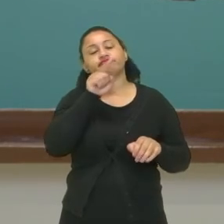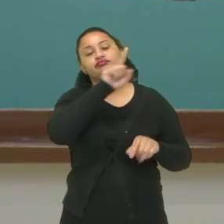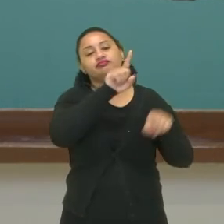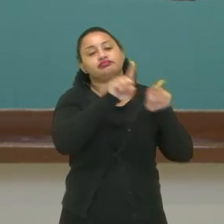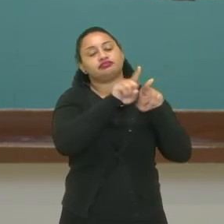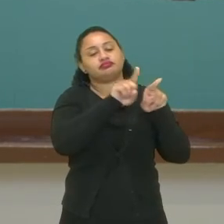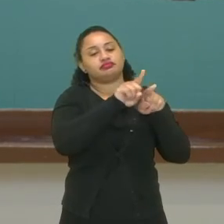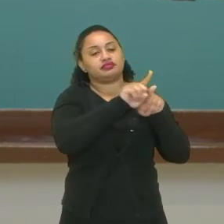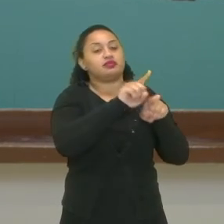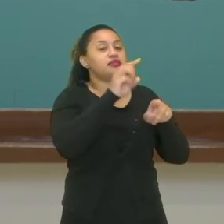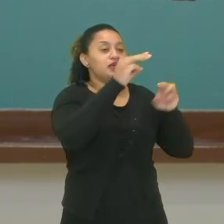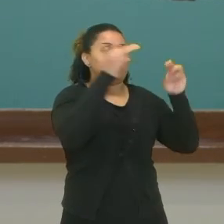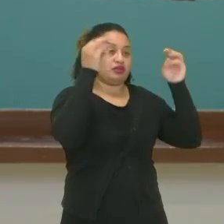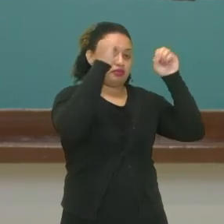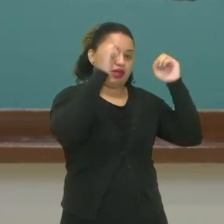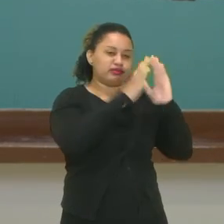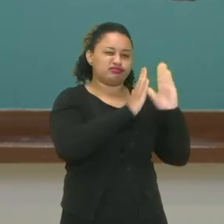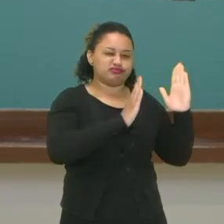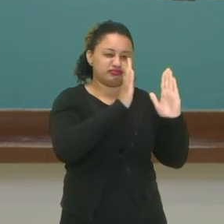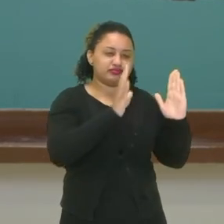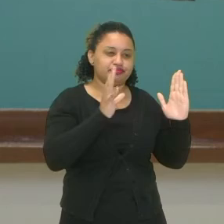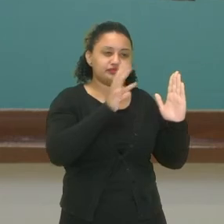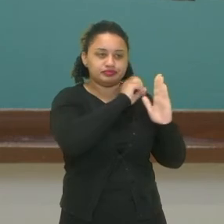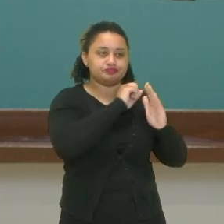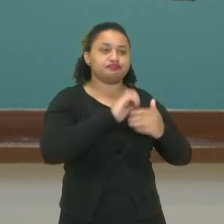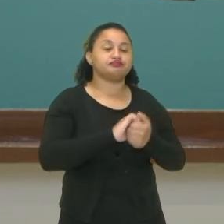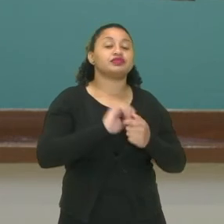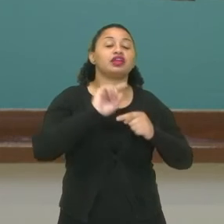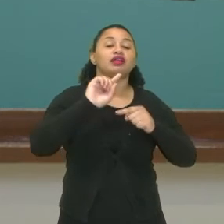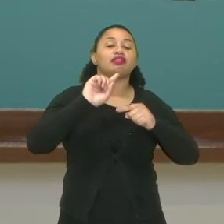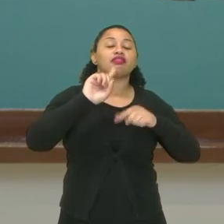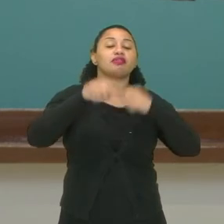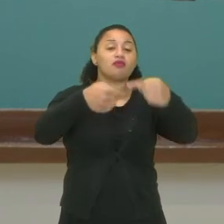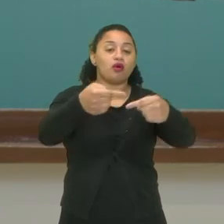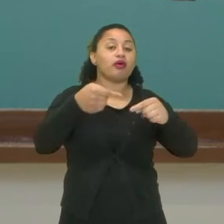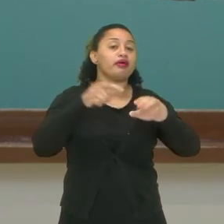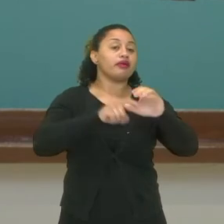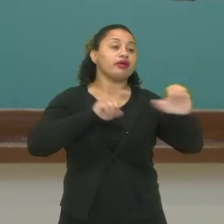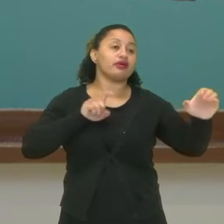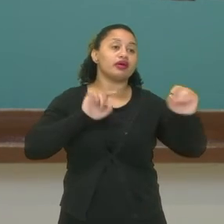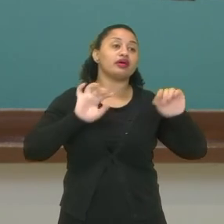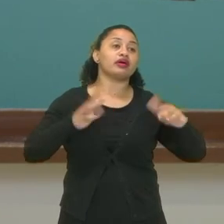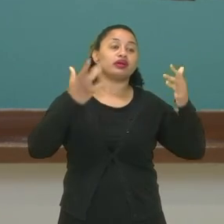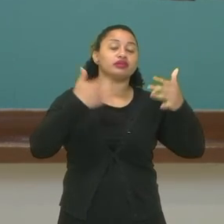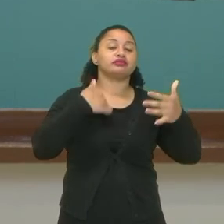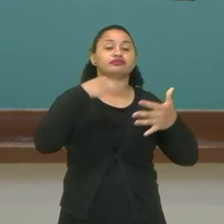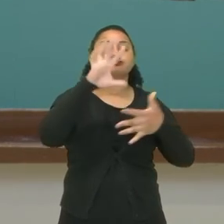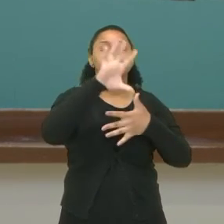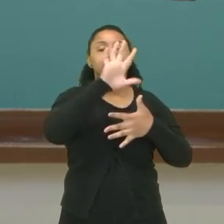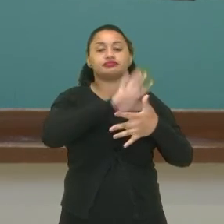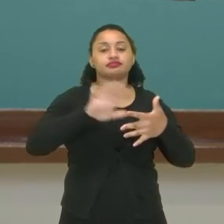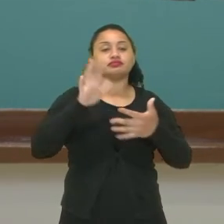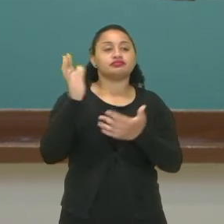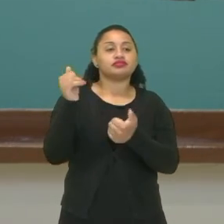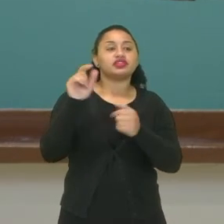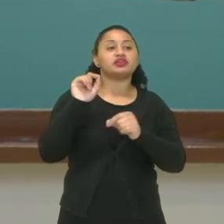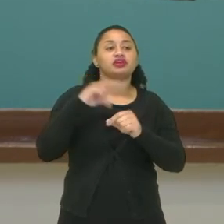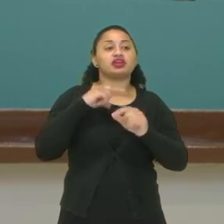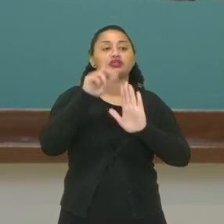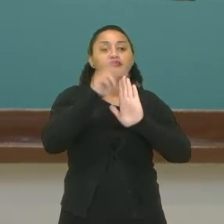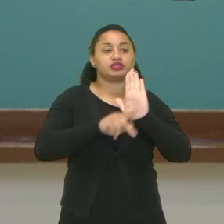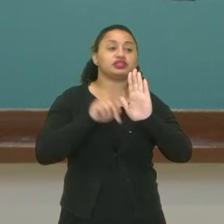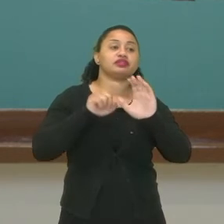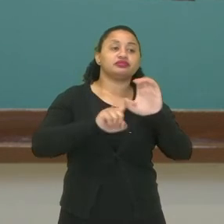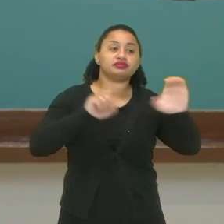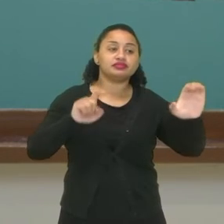por um curto período de tempo, né? Pós-independência, na América Espanhola, o projeto de independência